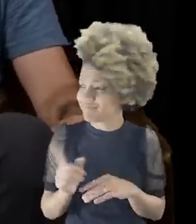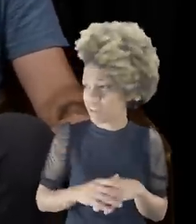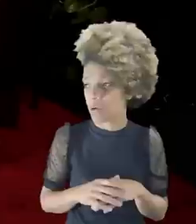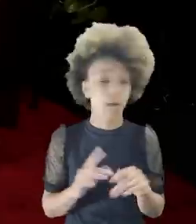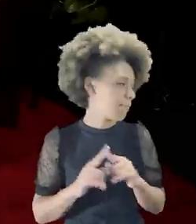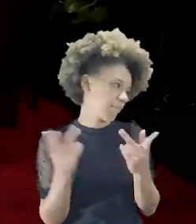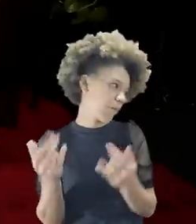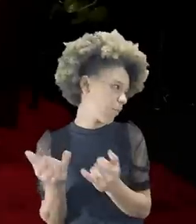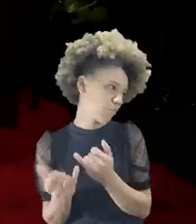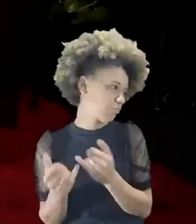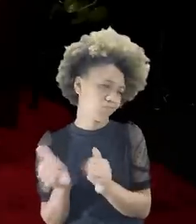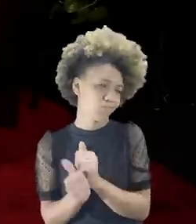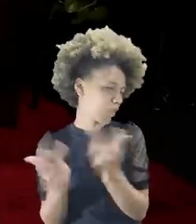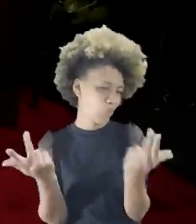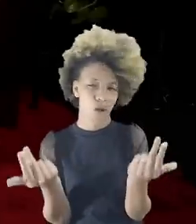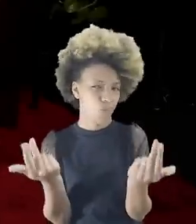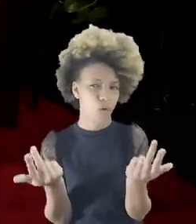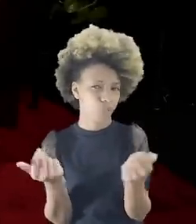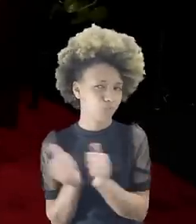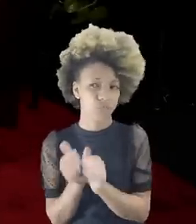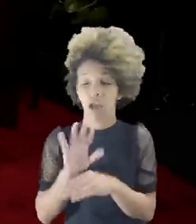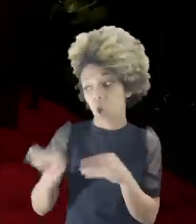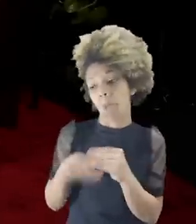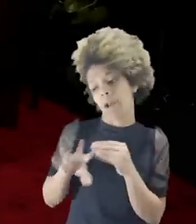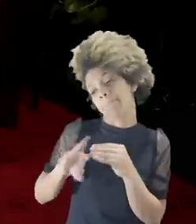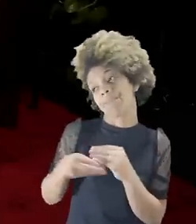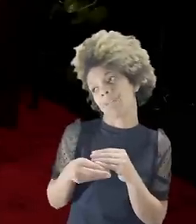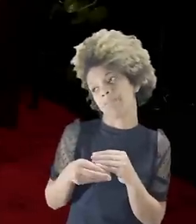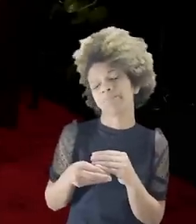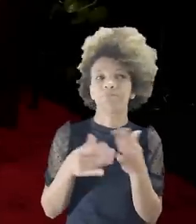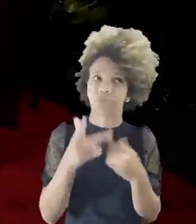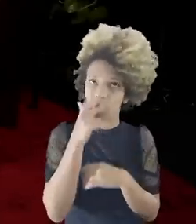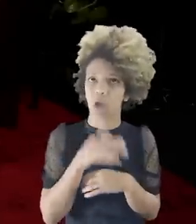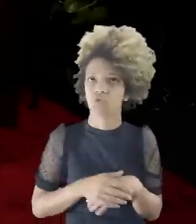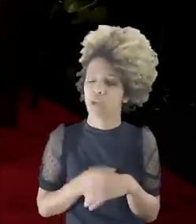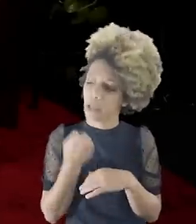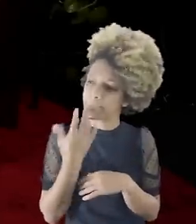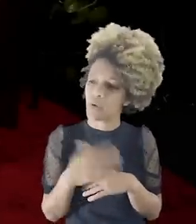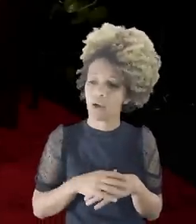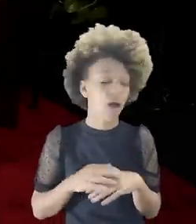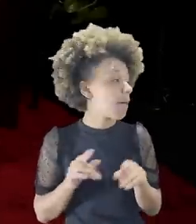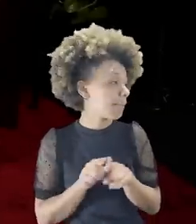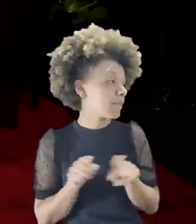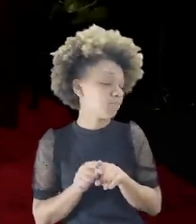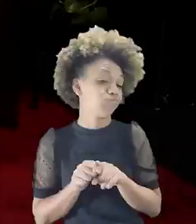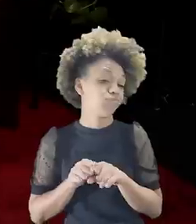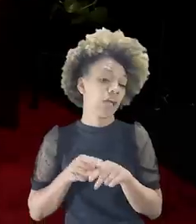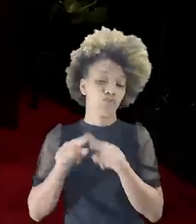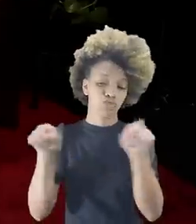tem muita coisa no futebol mesma coisa sabe eu acho que é complementar os dois né então eu acho que funciona bem